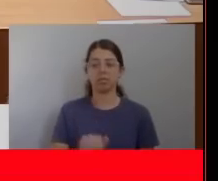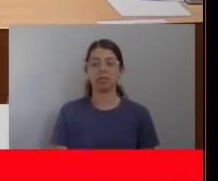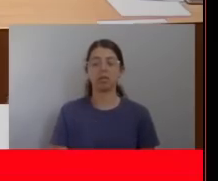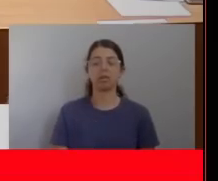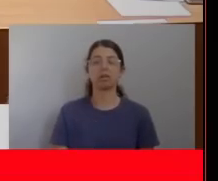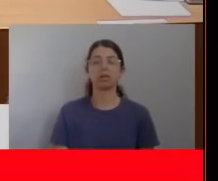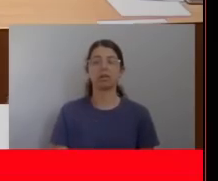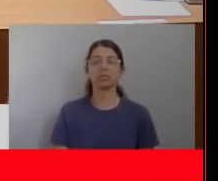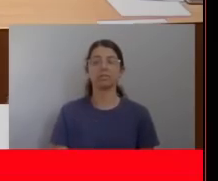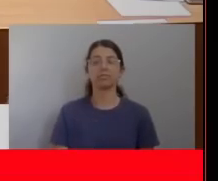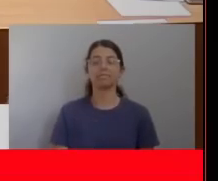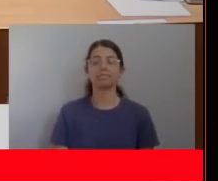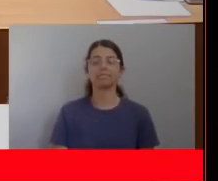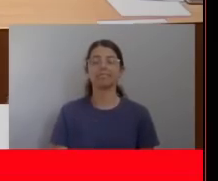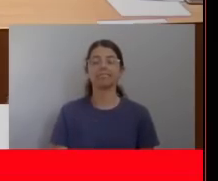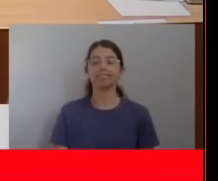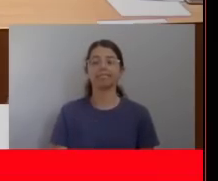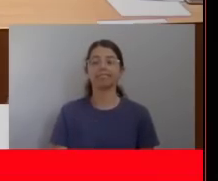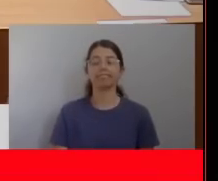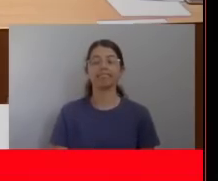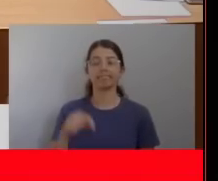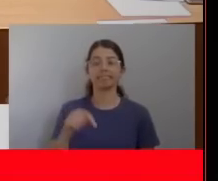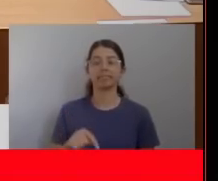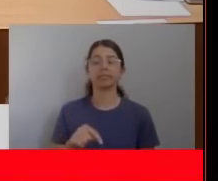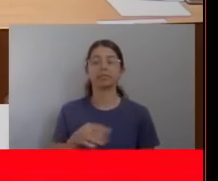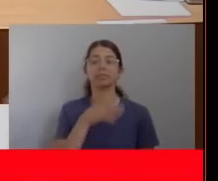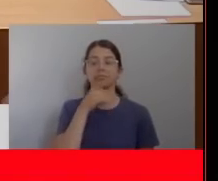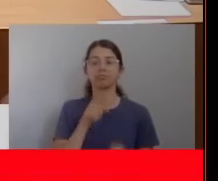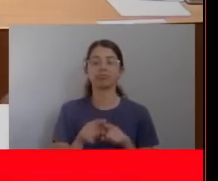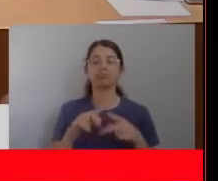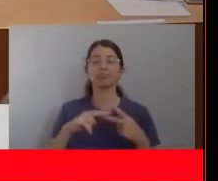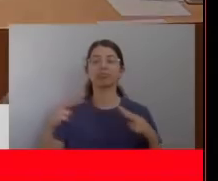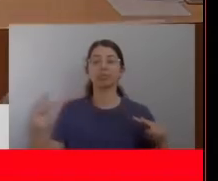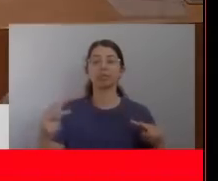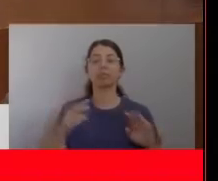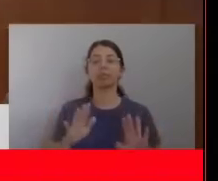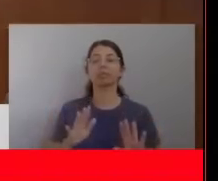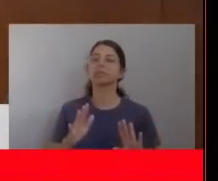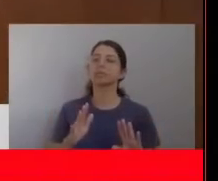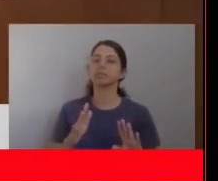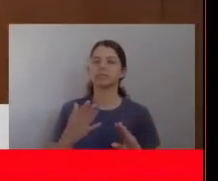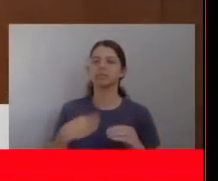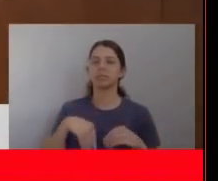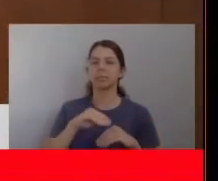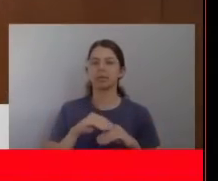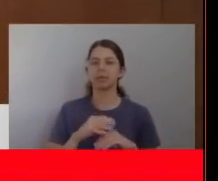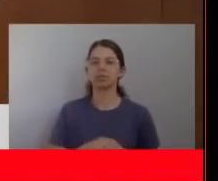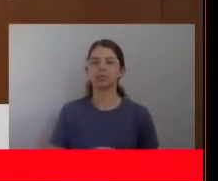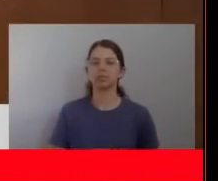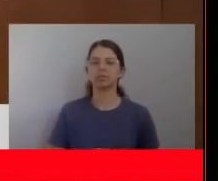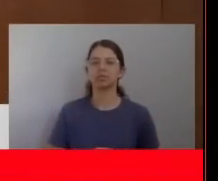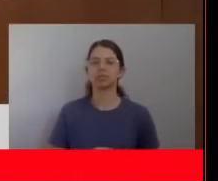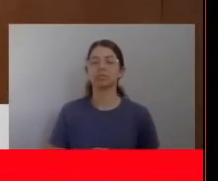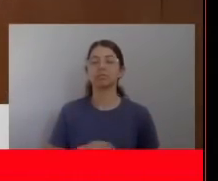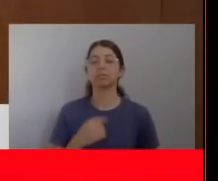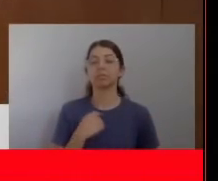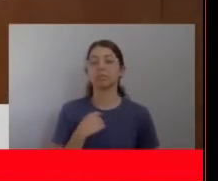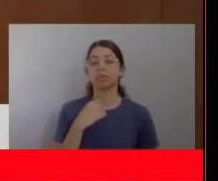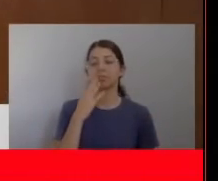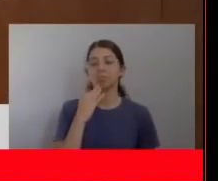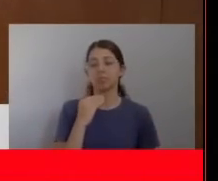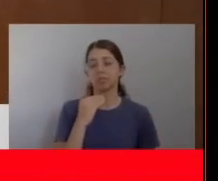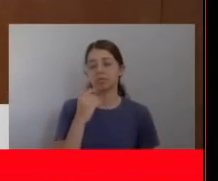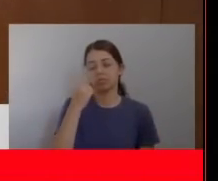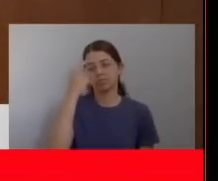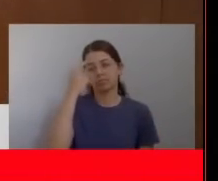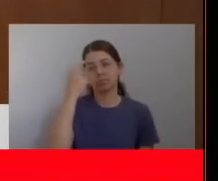é nesta Câmara uma Deputado municipal mas é mais do que isso saber tem funções